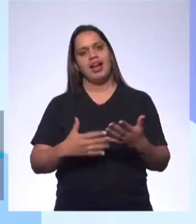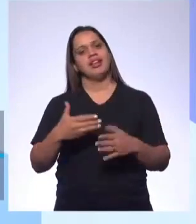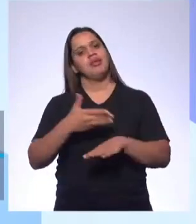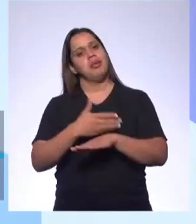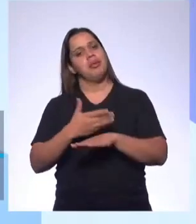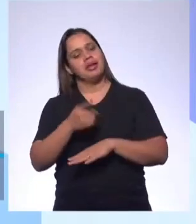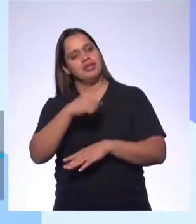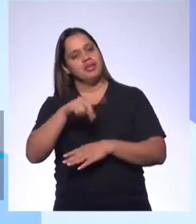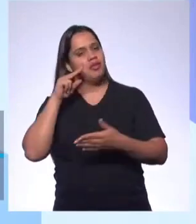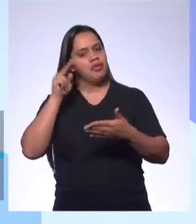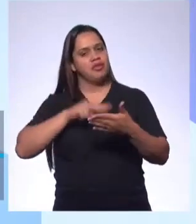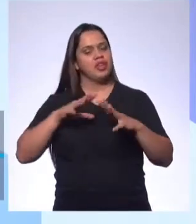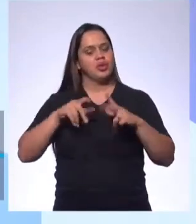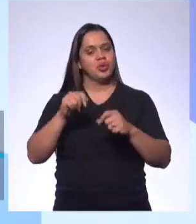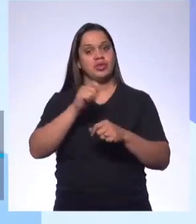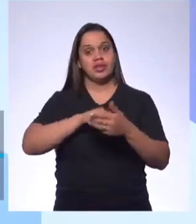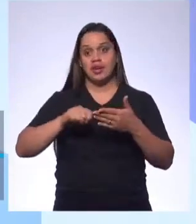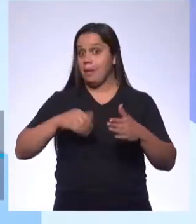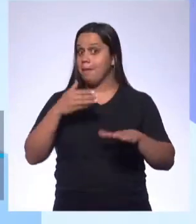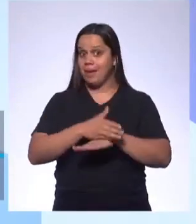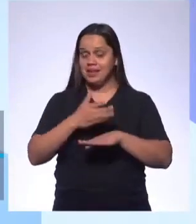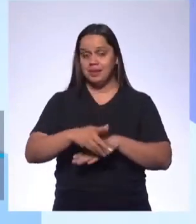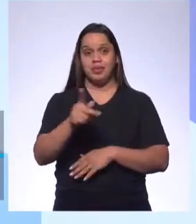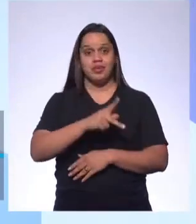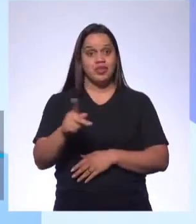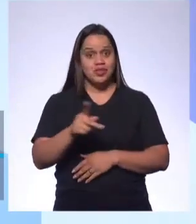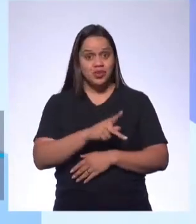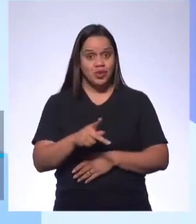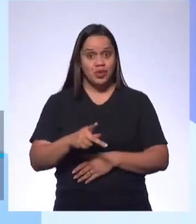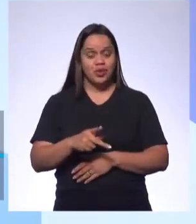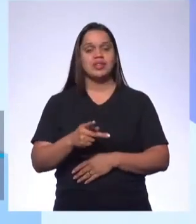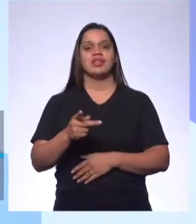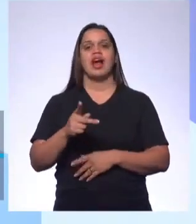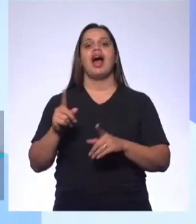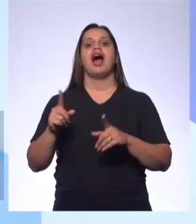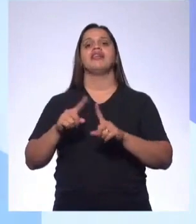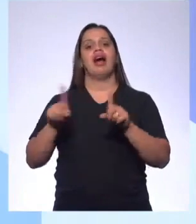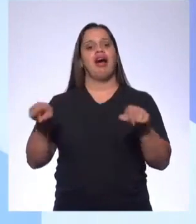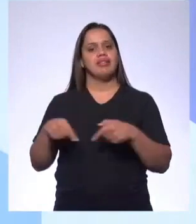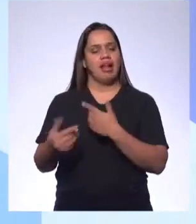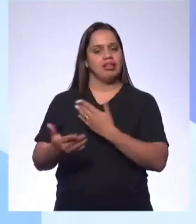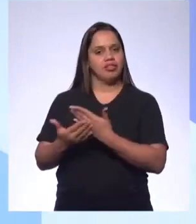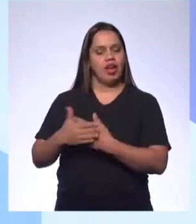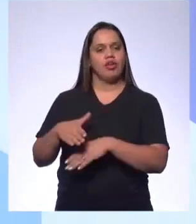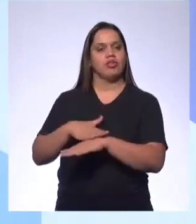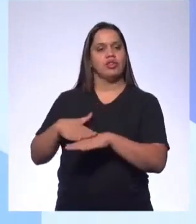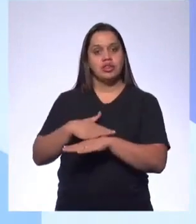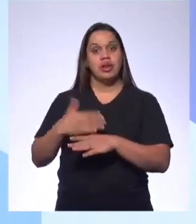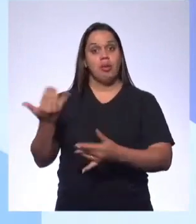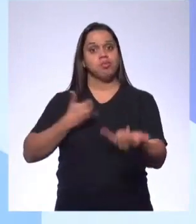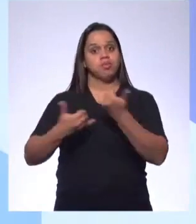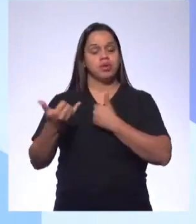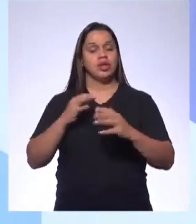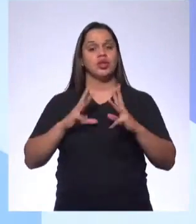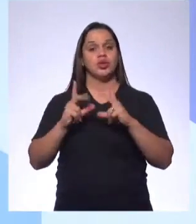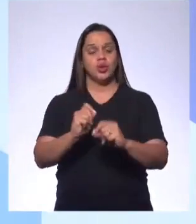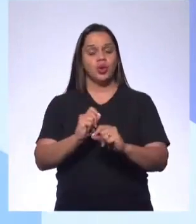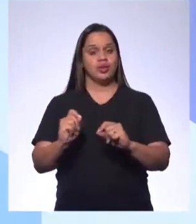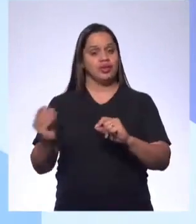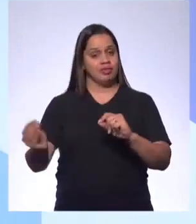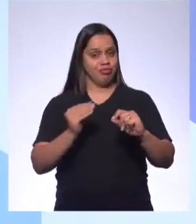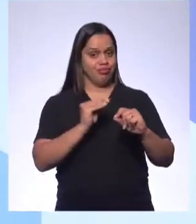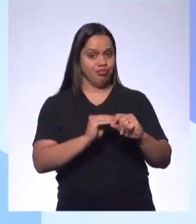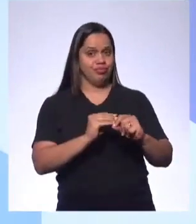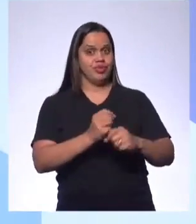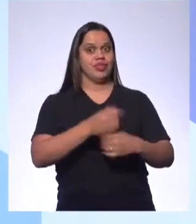ver o que vocês estão escrevendo. Participem, professores estão no chatinho, conversando conosco, passando para nós as respostas dos alunos aí